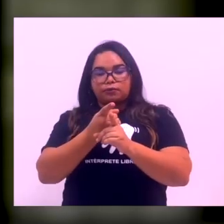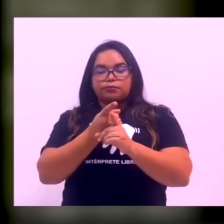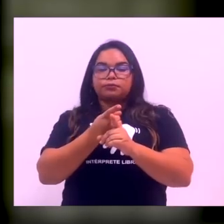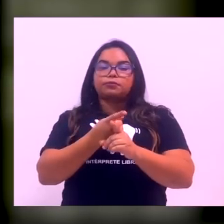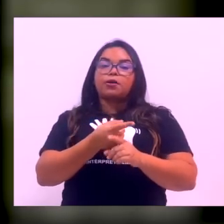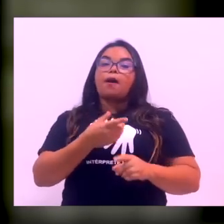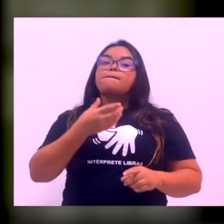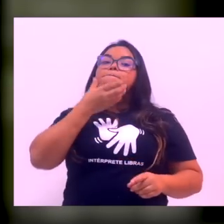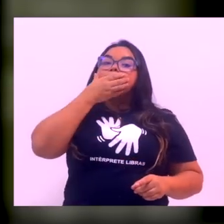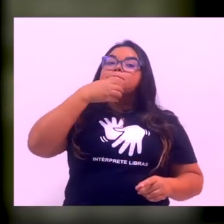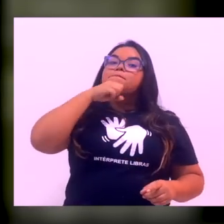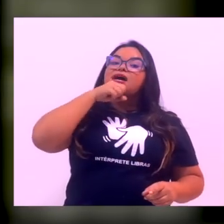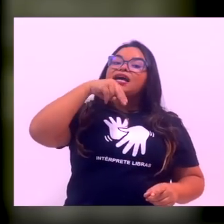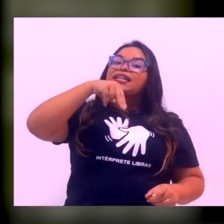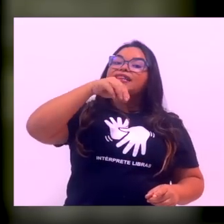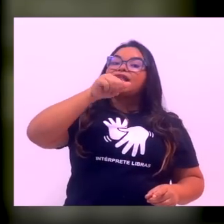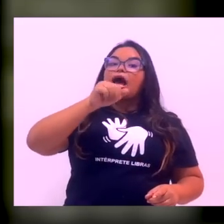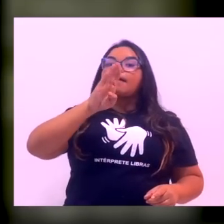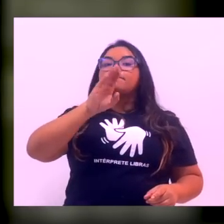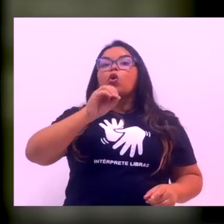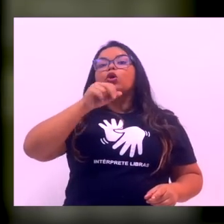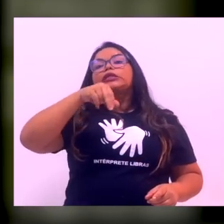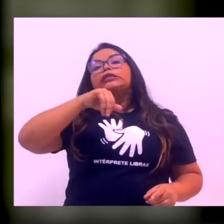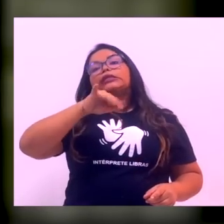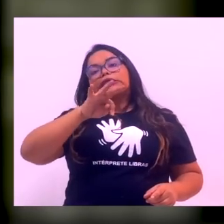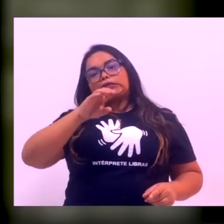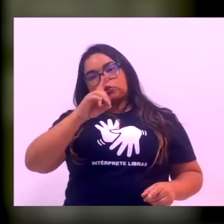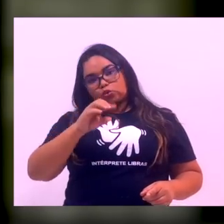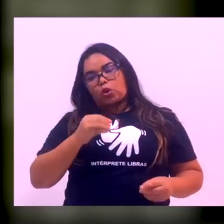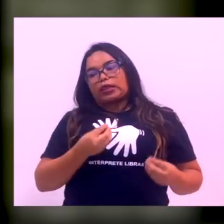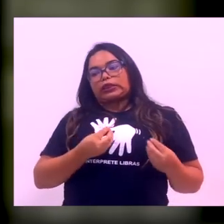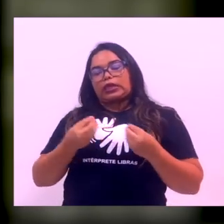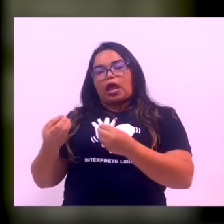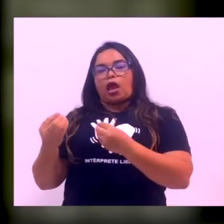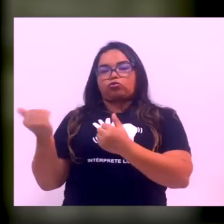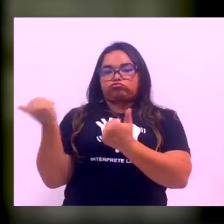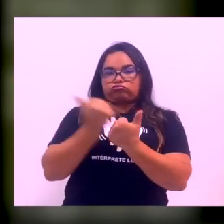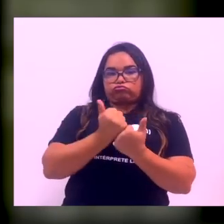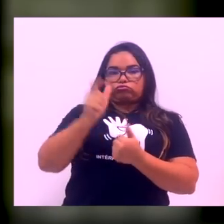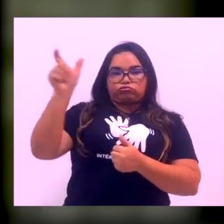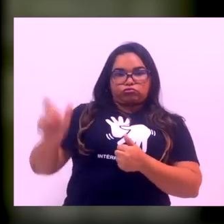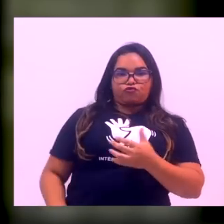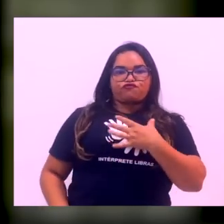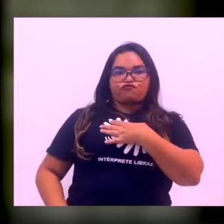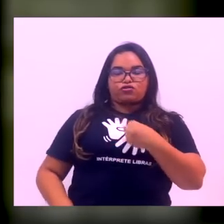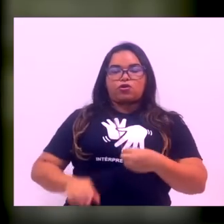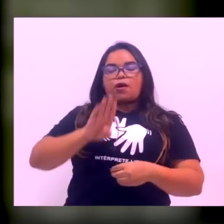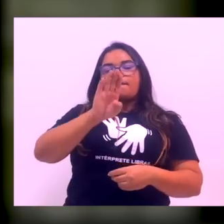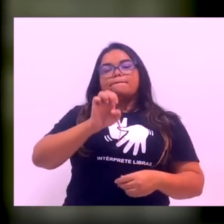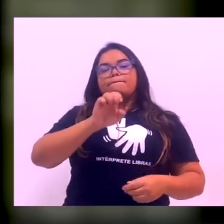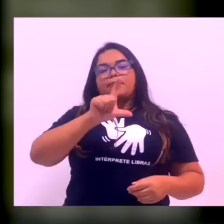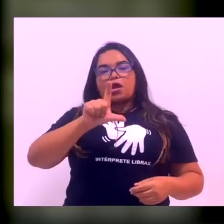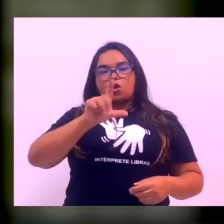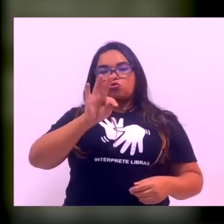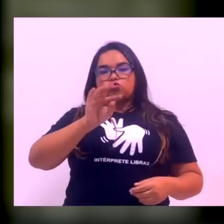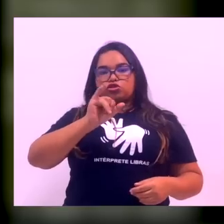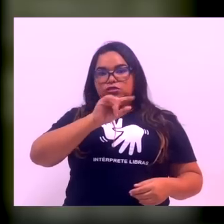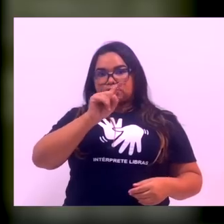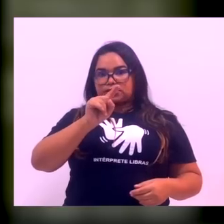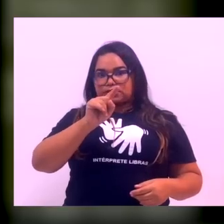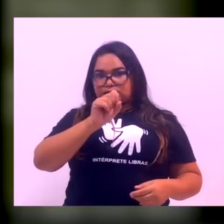Em 1882, uma inscrição foi encontrada, confirmando que Nabonido tinha deixado o reino para o seu filho.